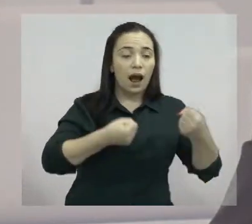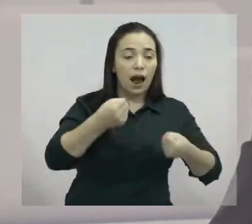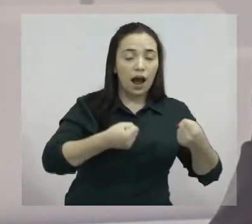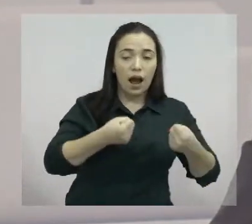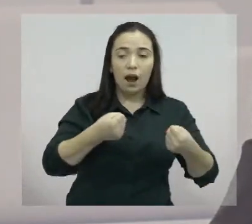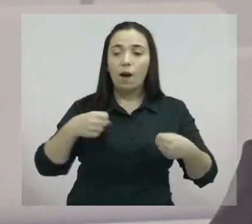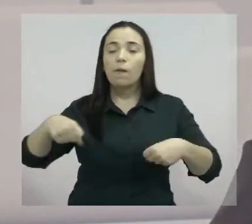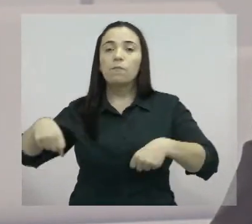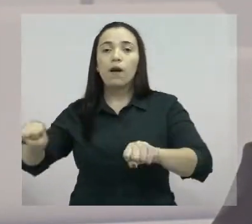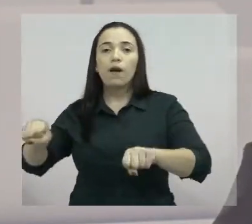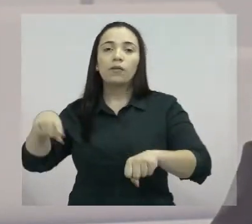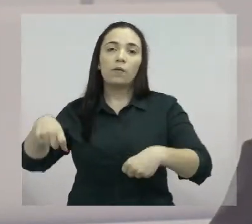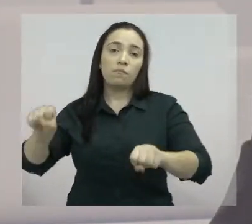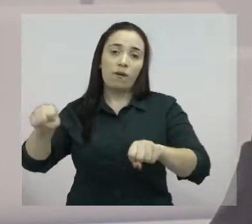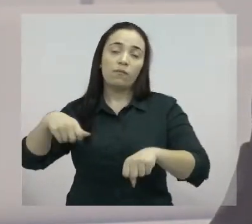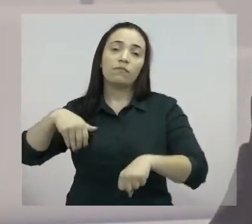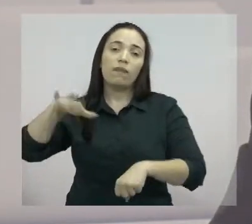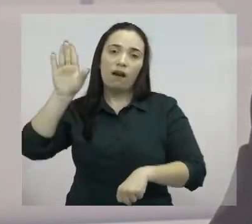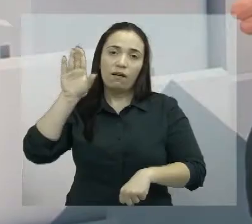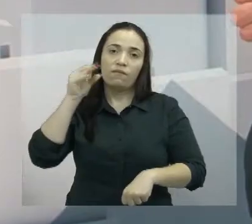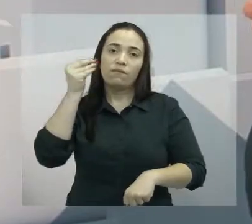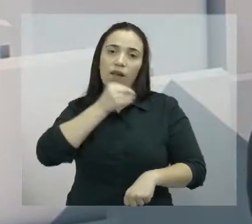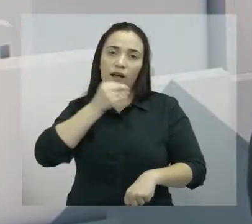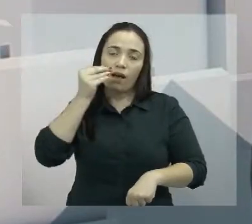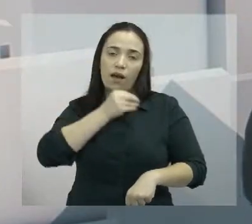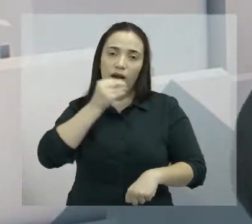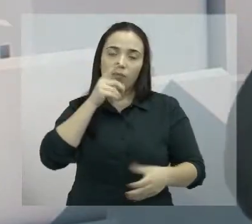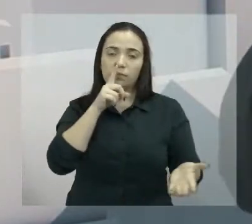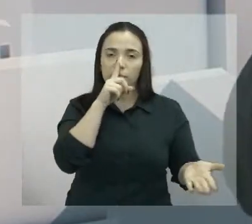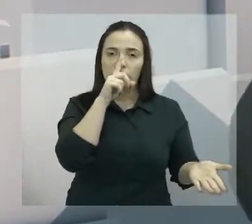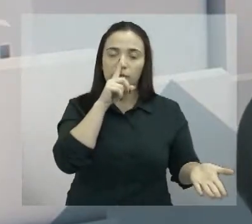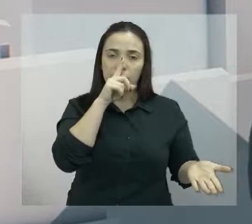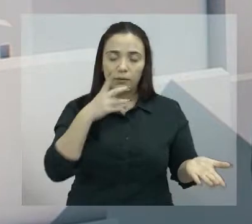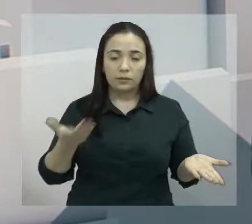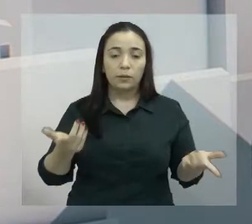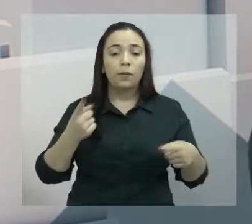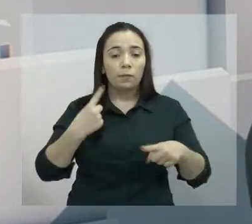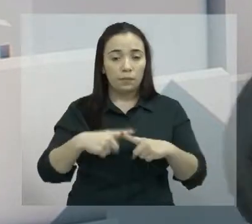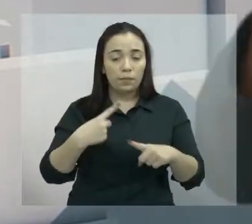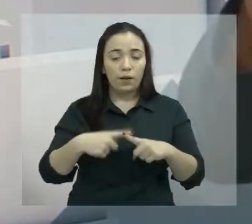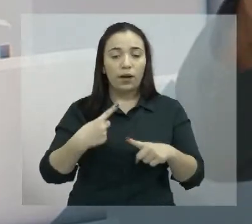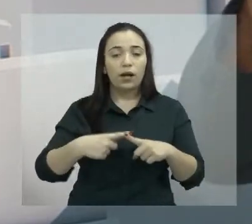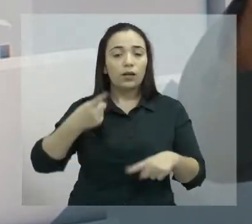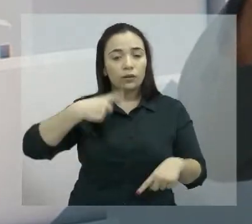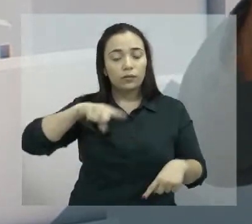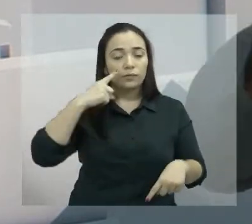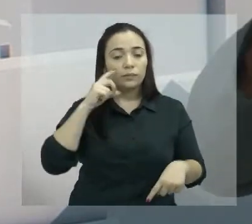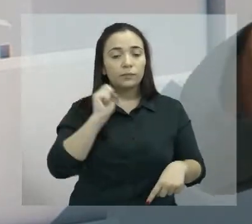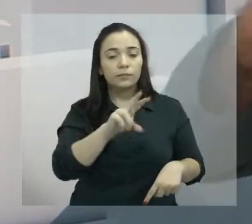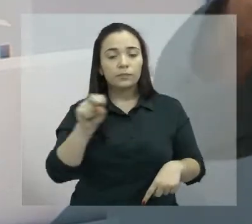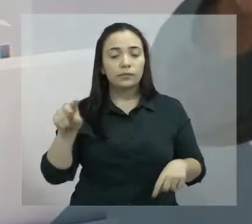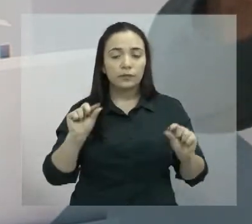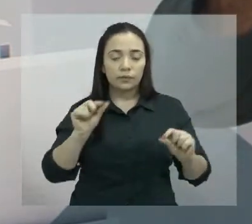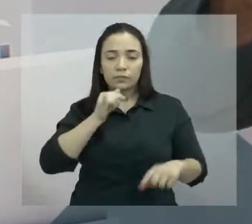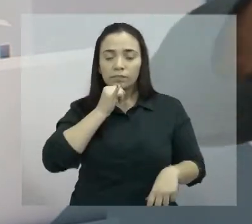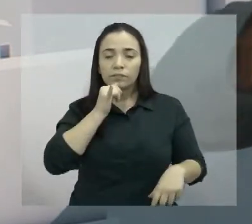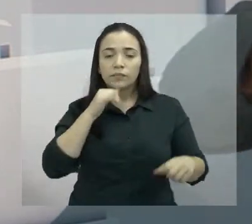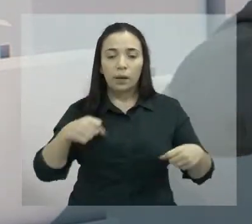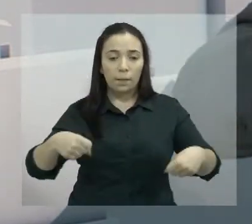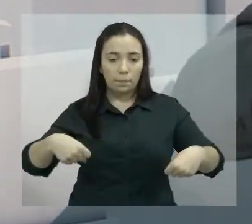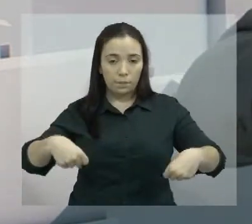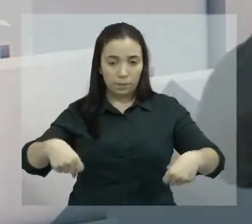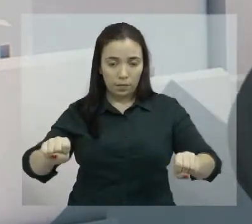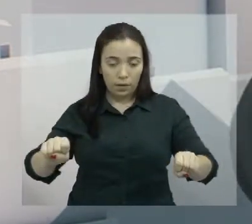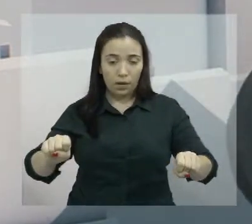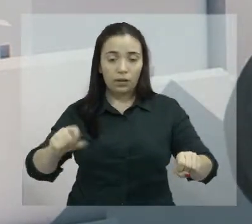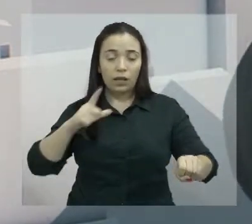é o motociclista, né? Pois é, e aí entendendo isso, quer dizer, porque geralmente o que a gente vê, quando a pessoa está numa moto, impõe